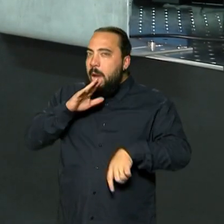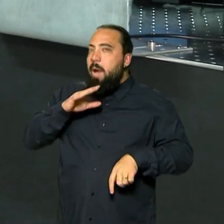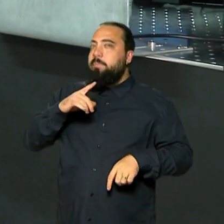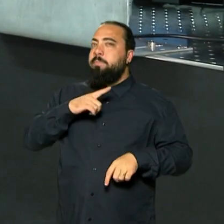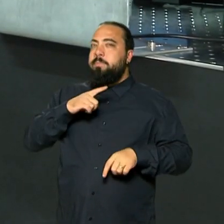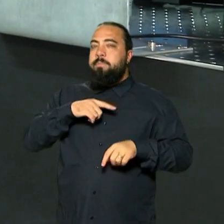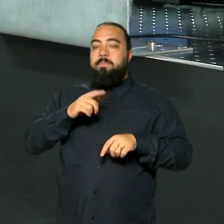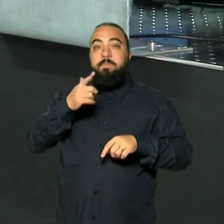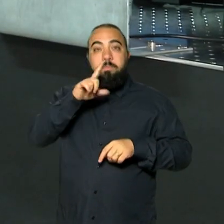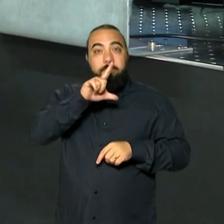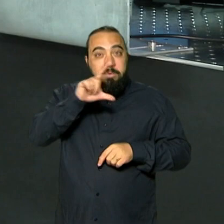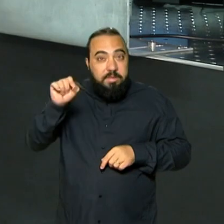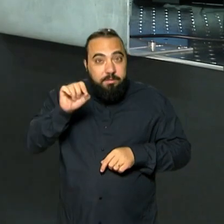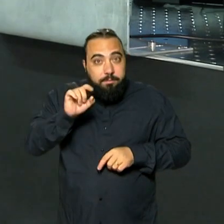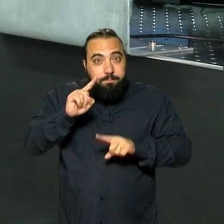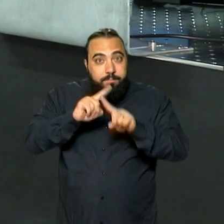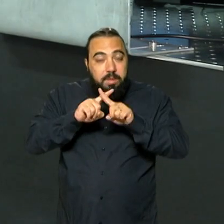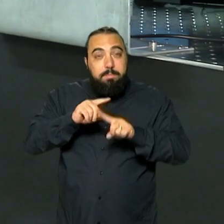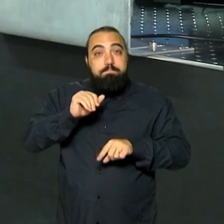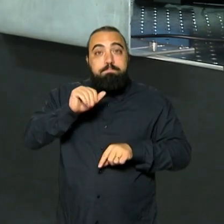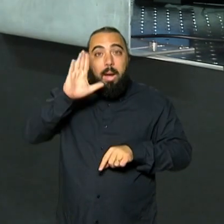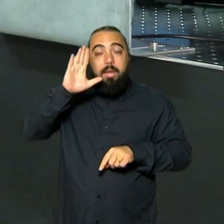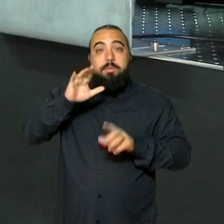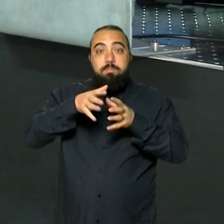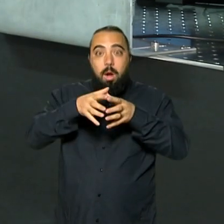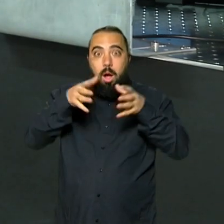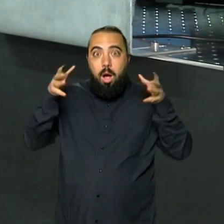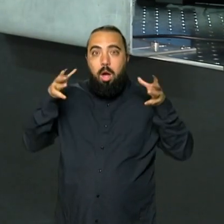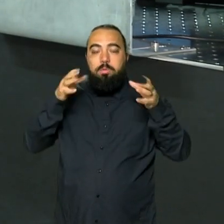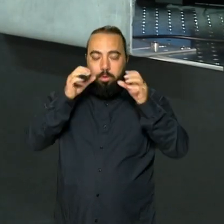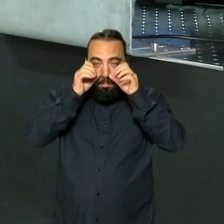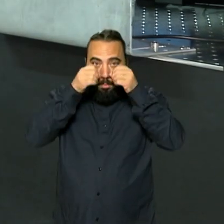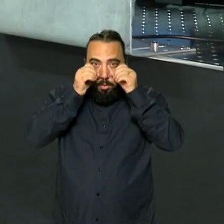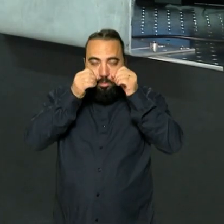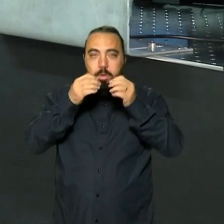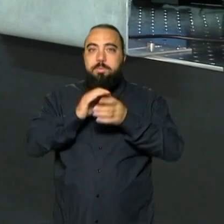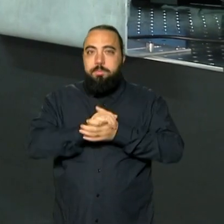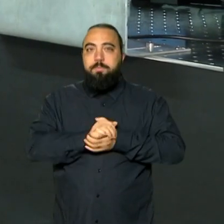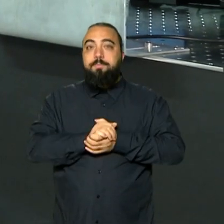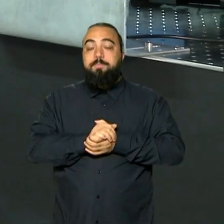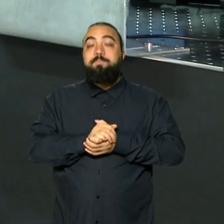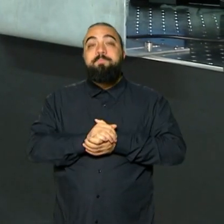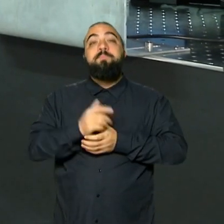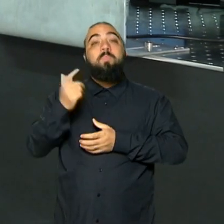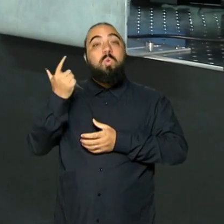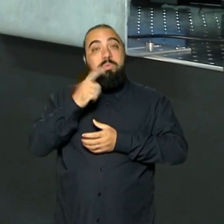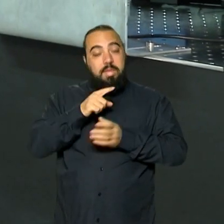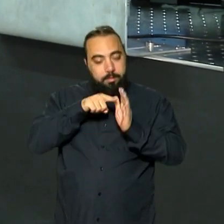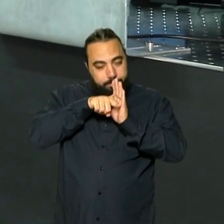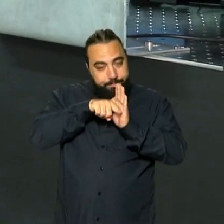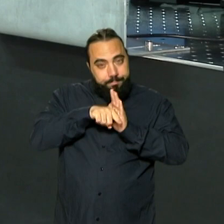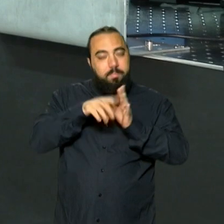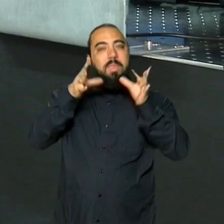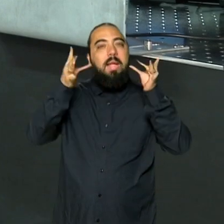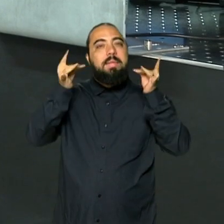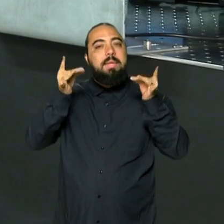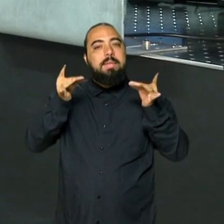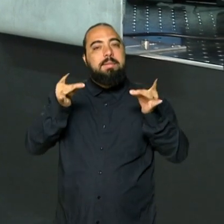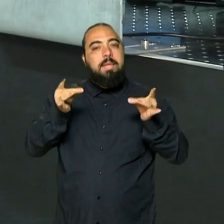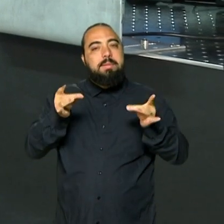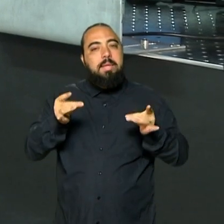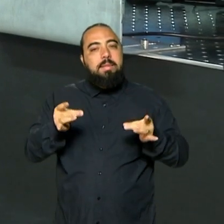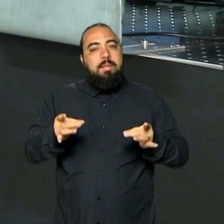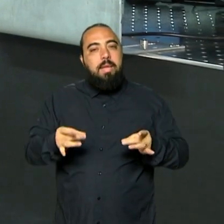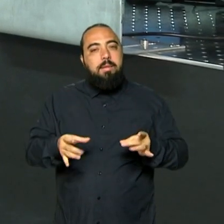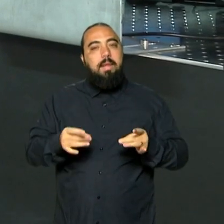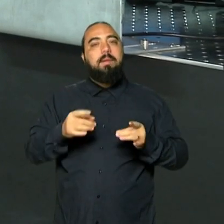100 vezes maior do que o microscópio. Então aqui a gente consegue analisar detalhes